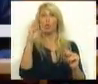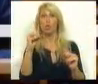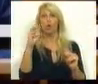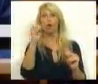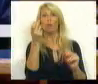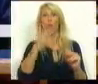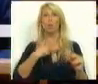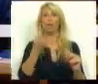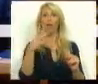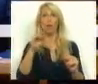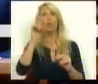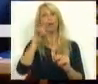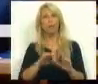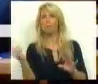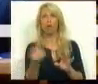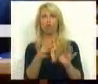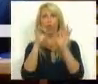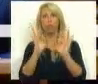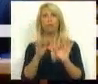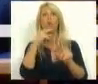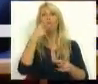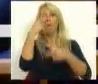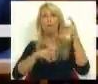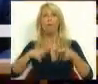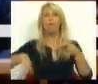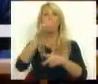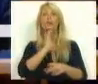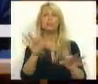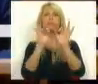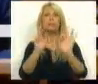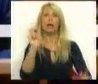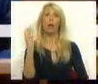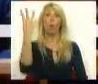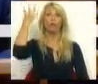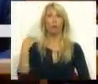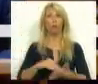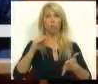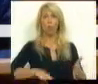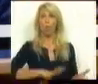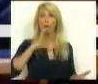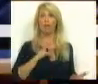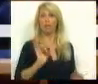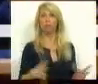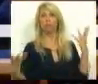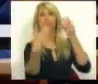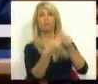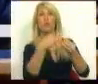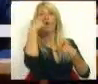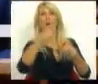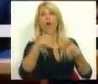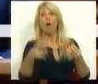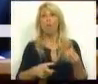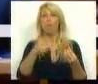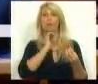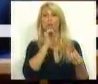o povo açoriano. Tal como há quatro anos, a quando do contrato de confiança celebrado com o povo açoriano e Carlos César,